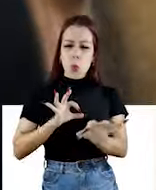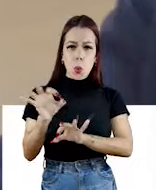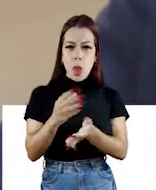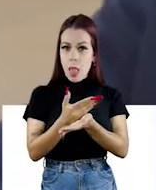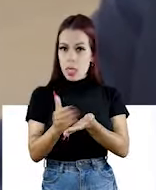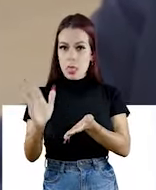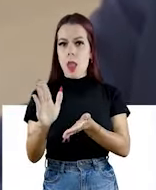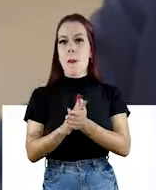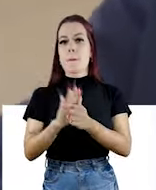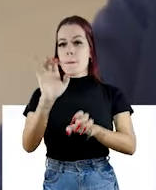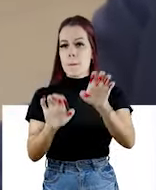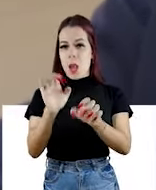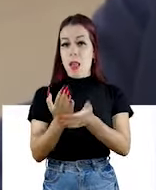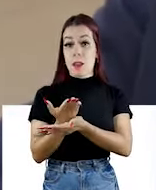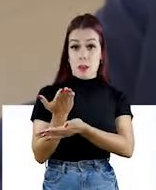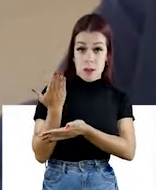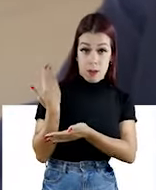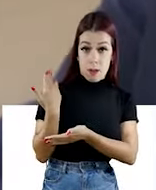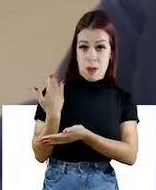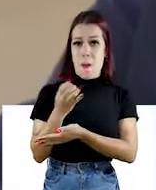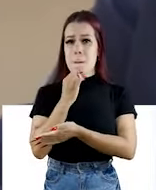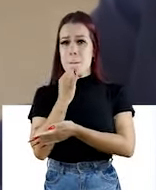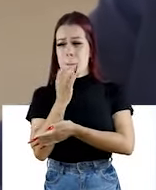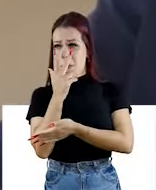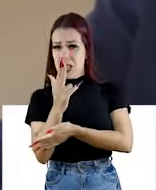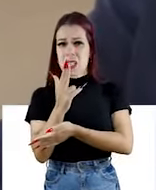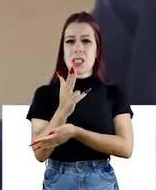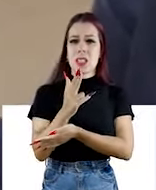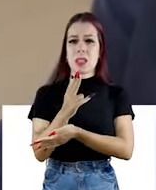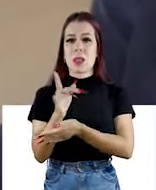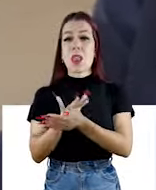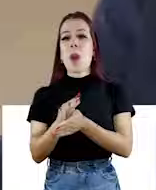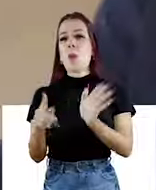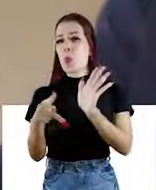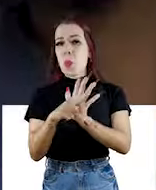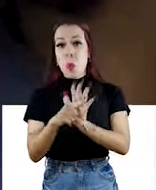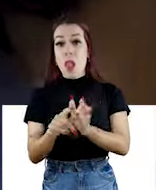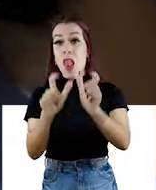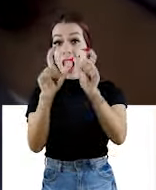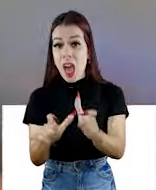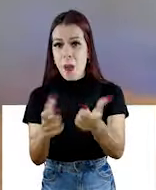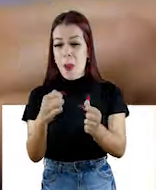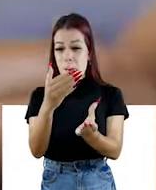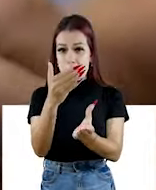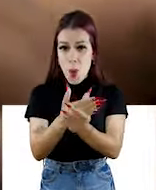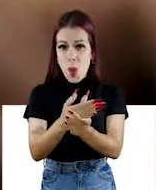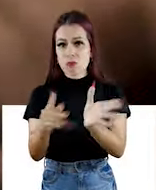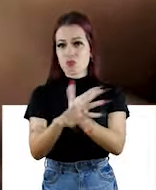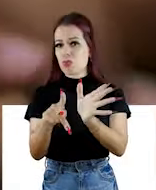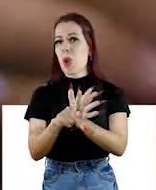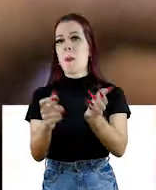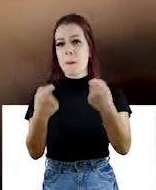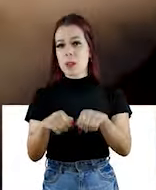de abertura de empresa no Mato Grosso do Sul, antes da Rede Sim, era totalmente em meio físico. Em processo todo para